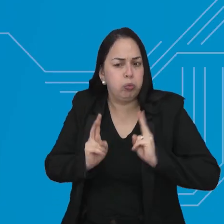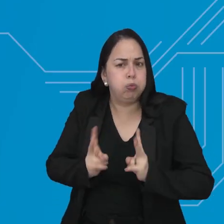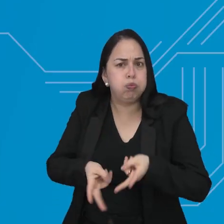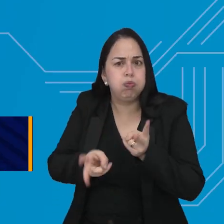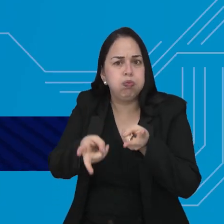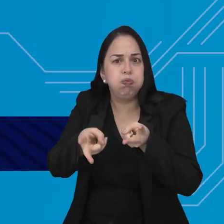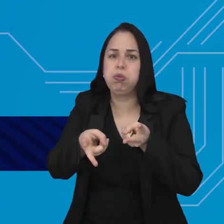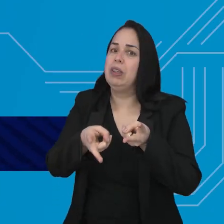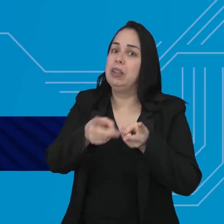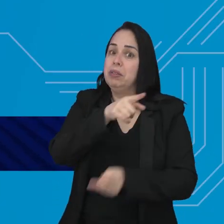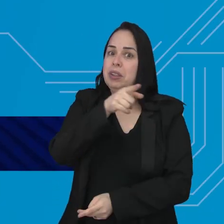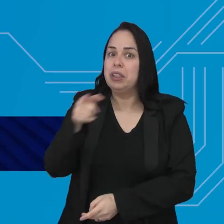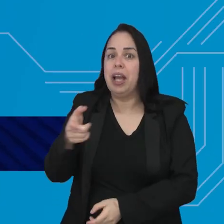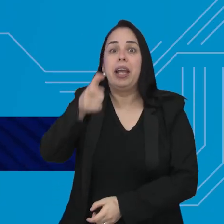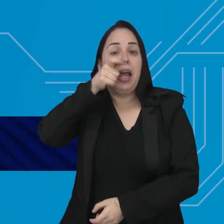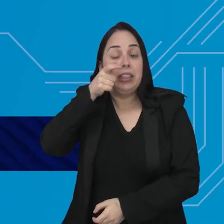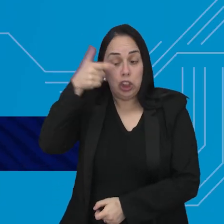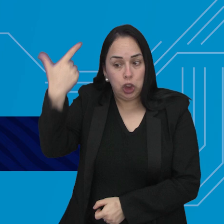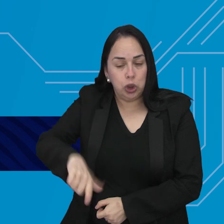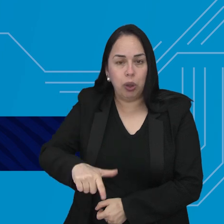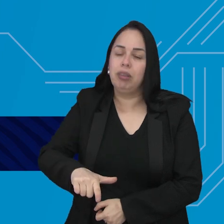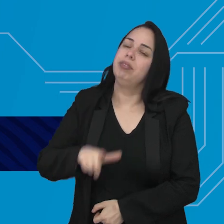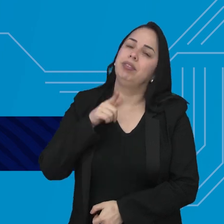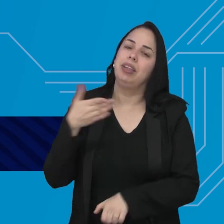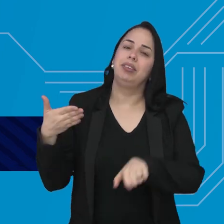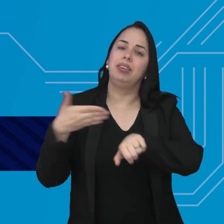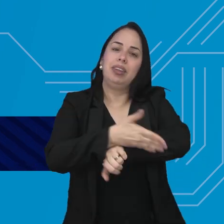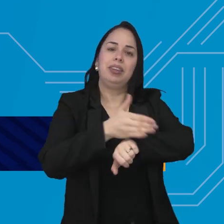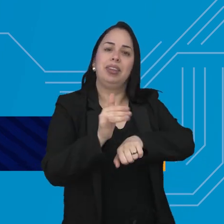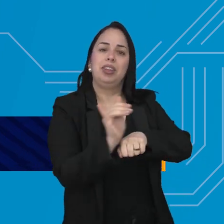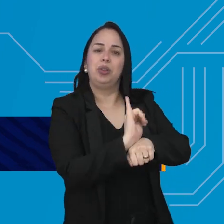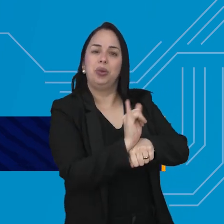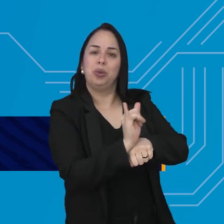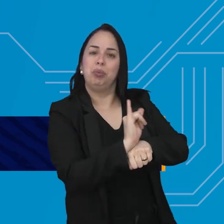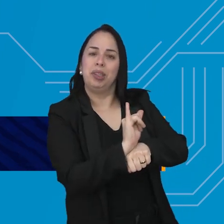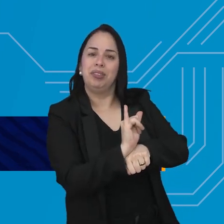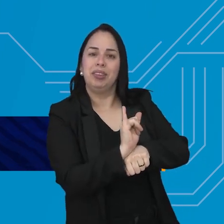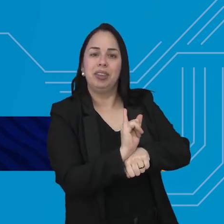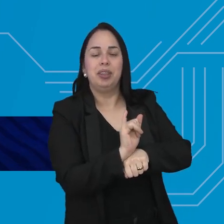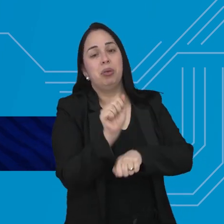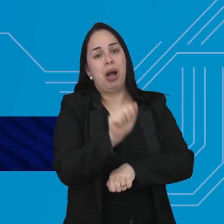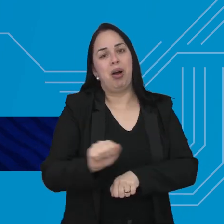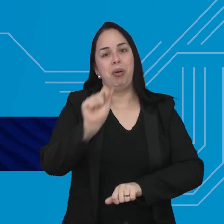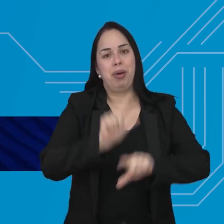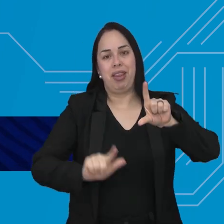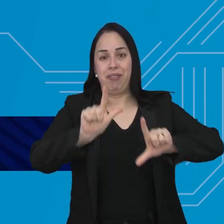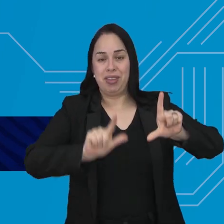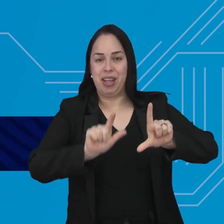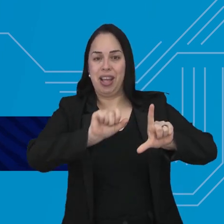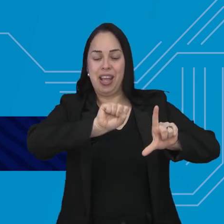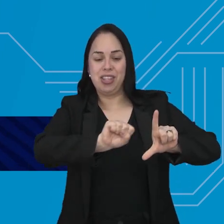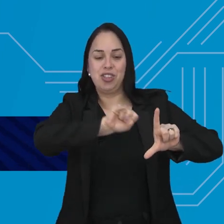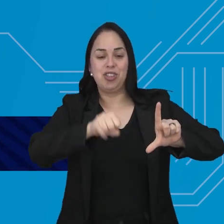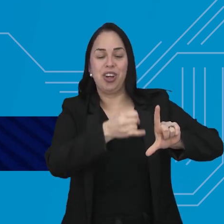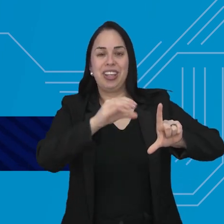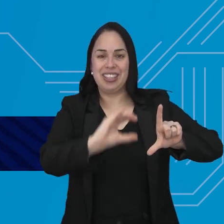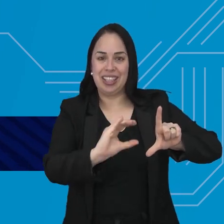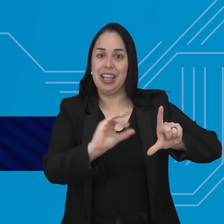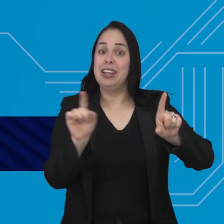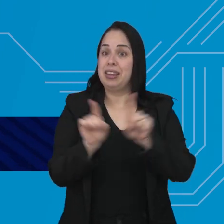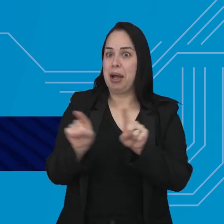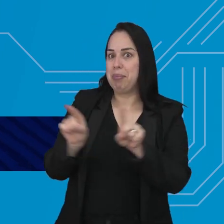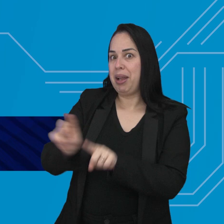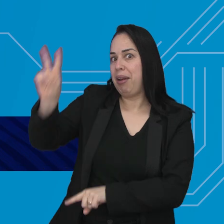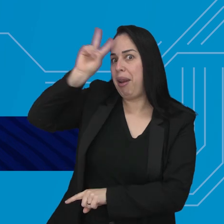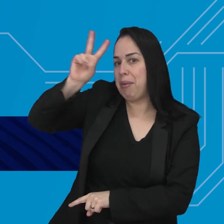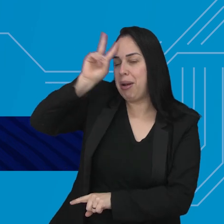ligado na nossa programação. Se você quiser rever o nosso programa, é só acessar a nossa página no YouTube, o @TV Câmara SJC. Lembrando